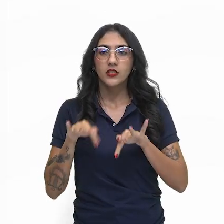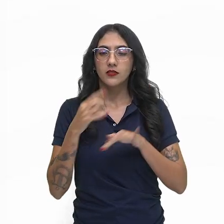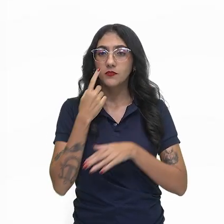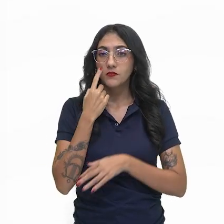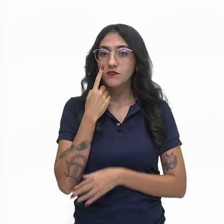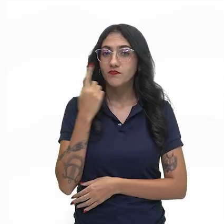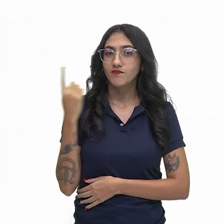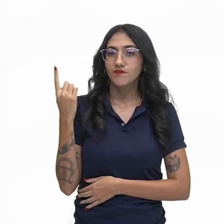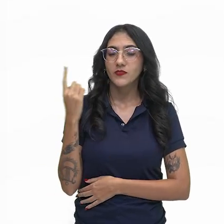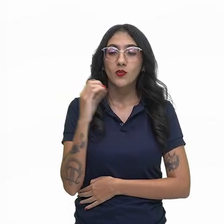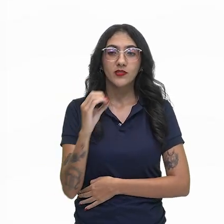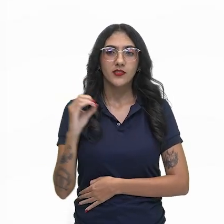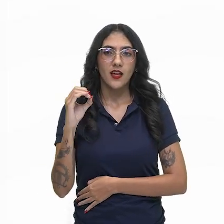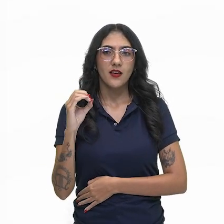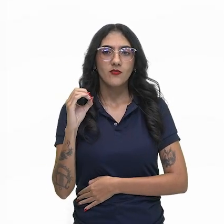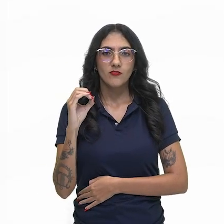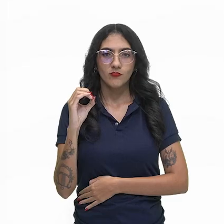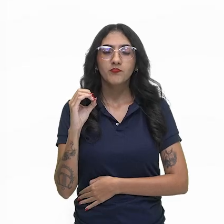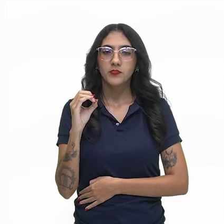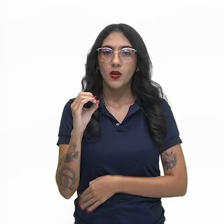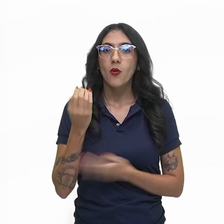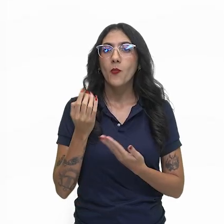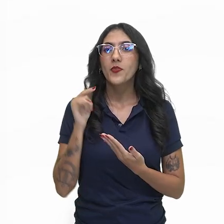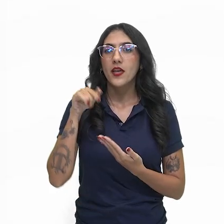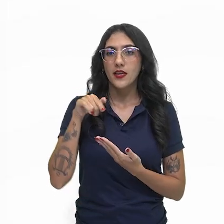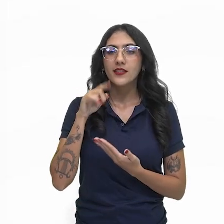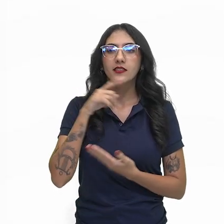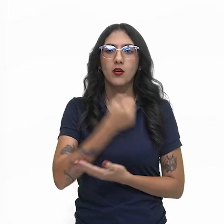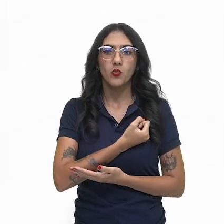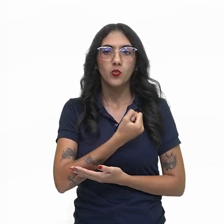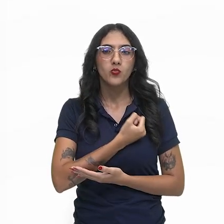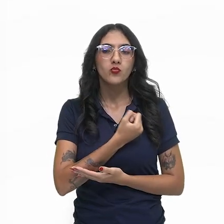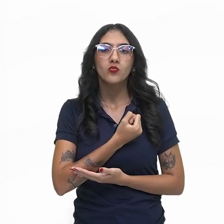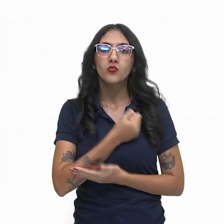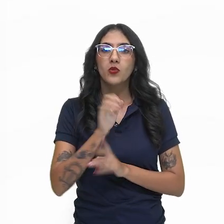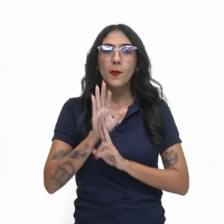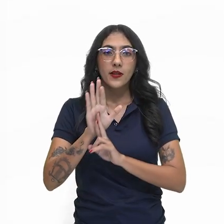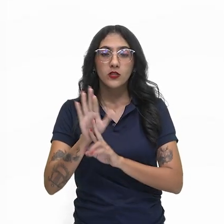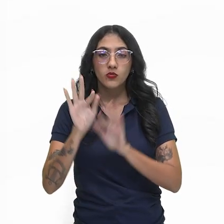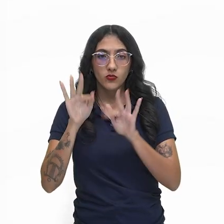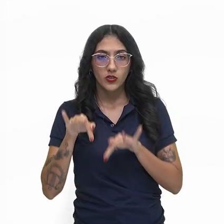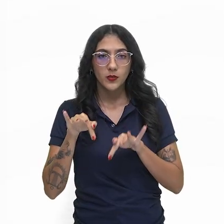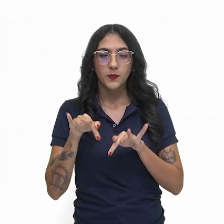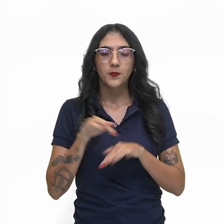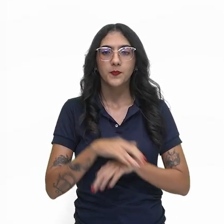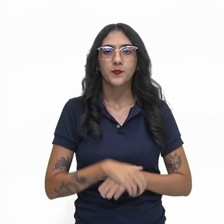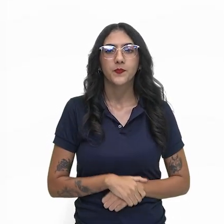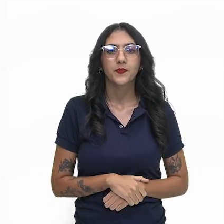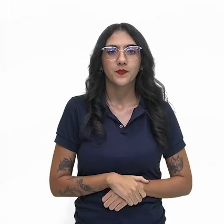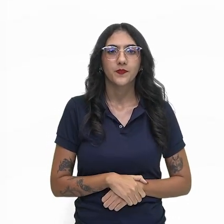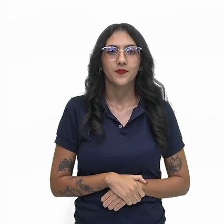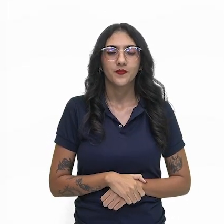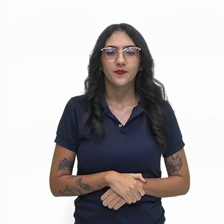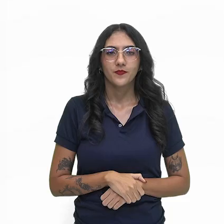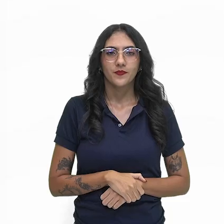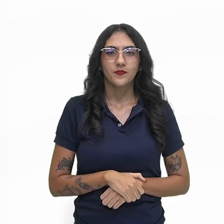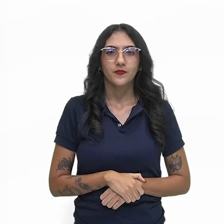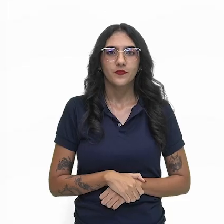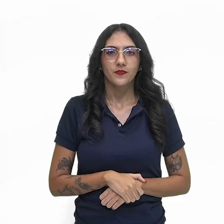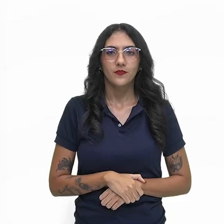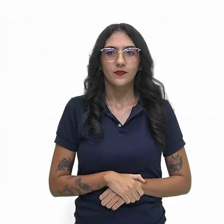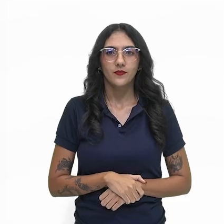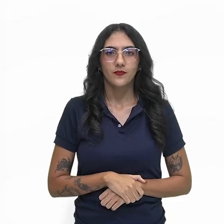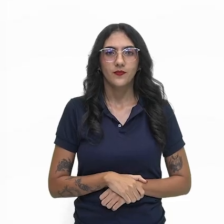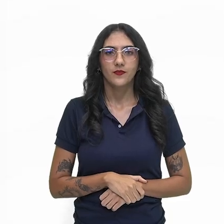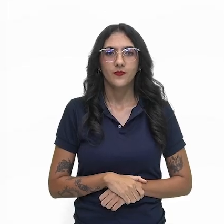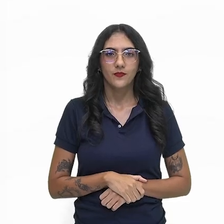último. O 0, então, é o nosso algarismo duvidoso. Tá certo? O